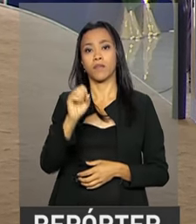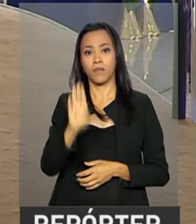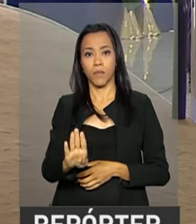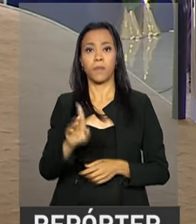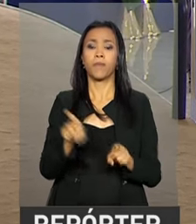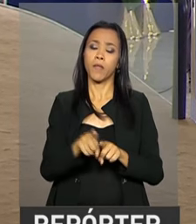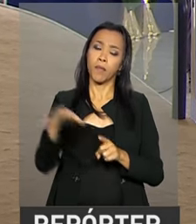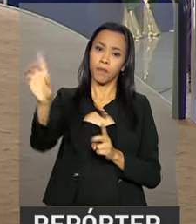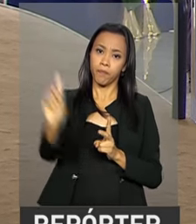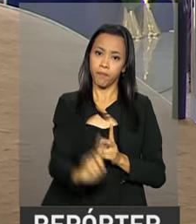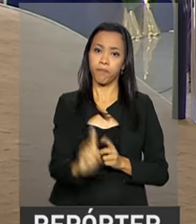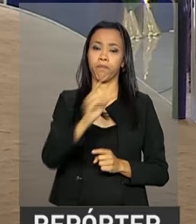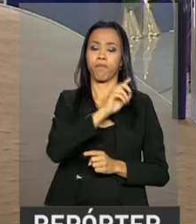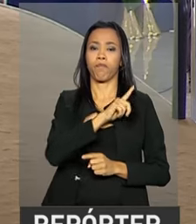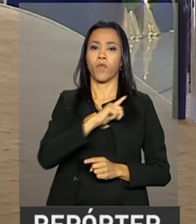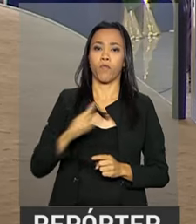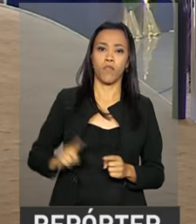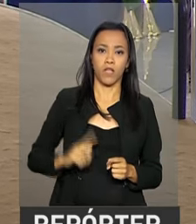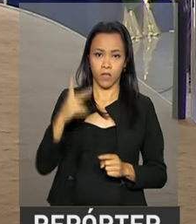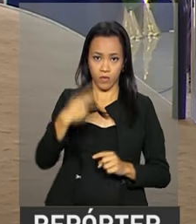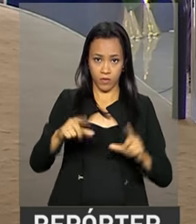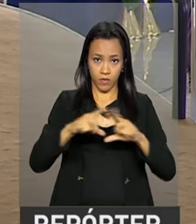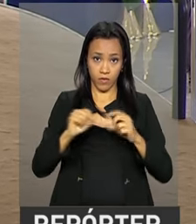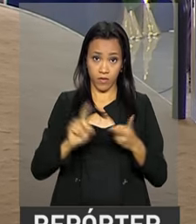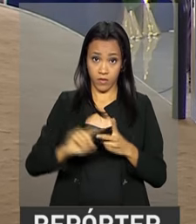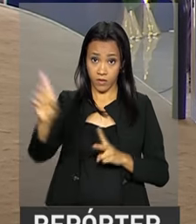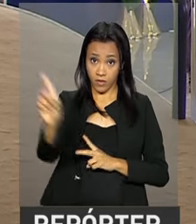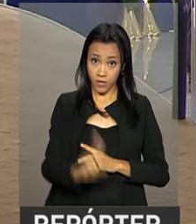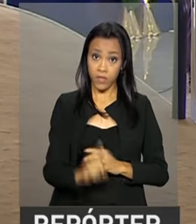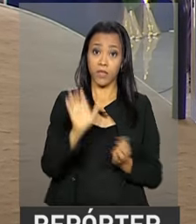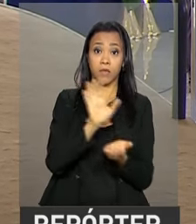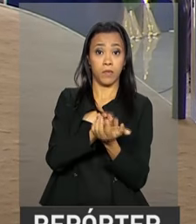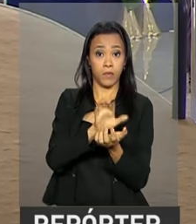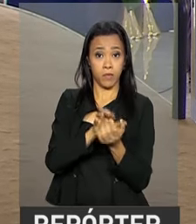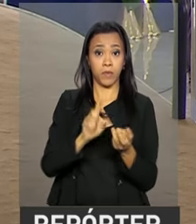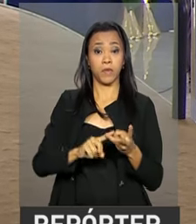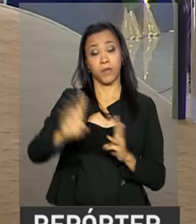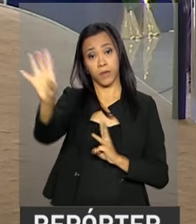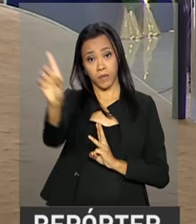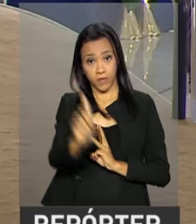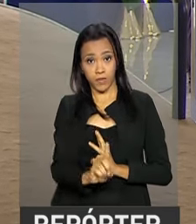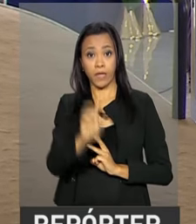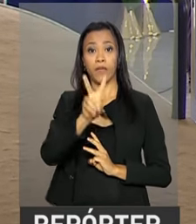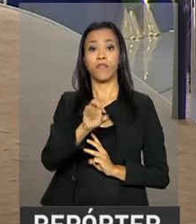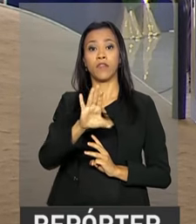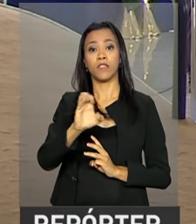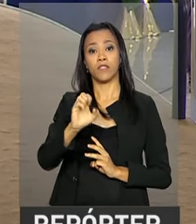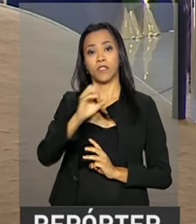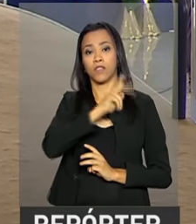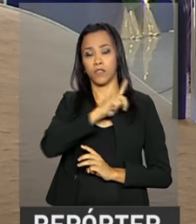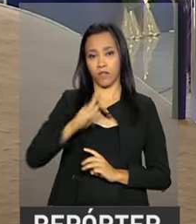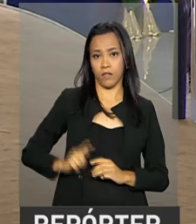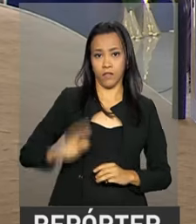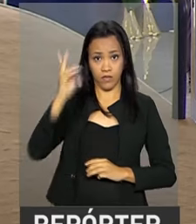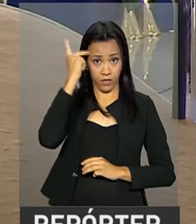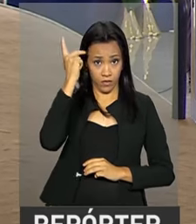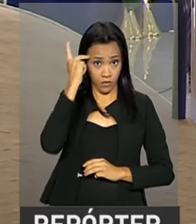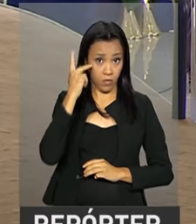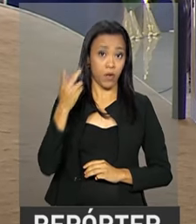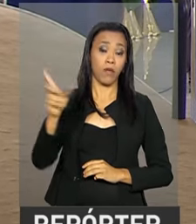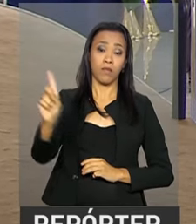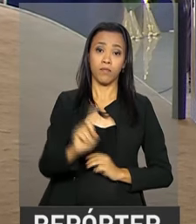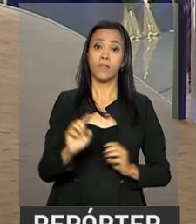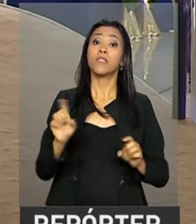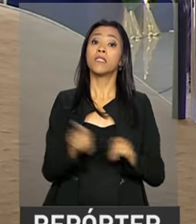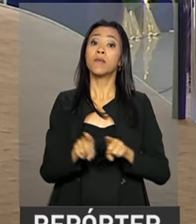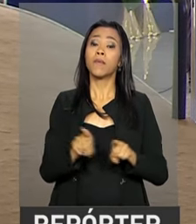os governadores do Distrito Federal, Rodrigo Hollenberg, e de Pernambuco, Paulo Câmara, o vice-governador de São Paulo, Márcio